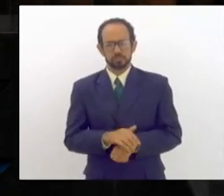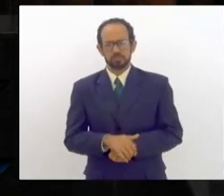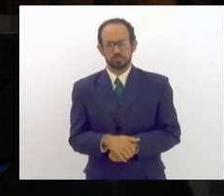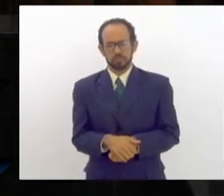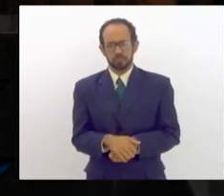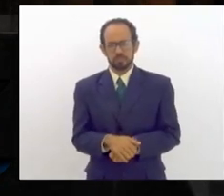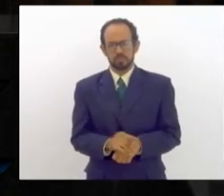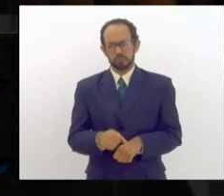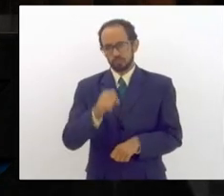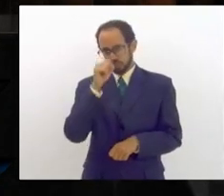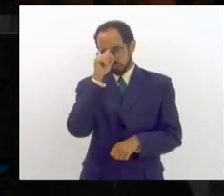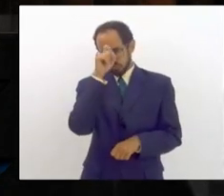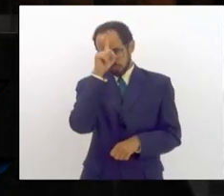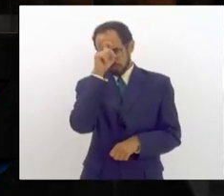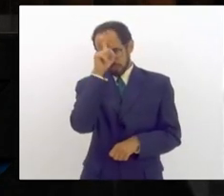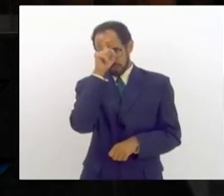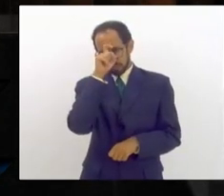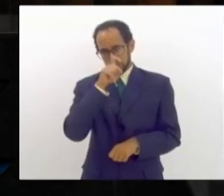hospitais